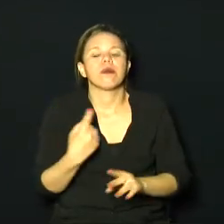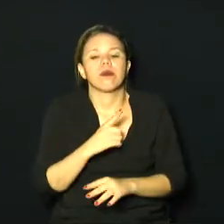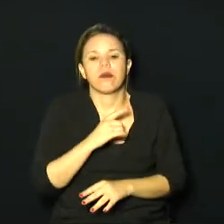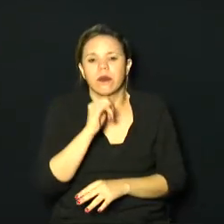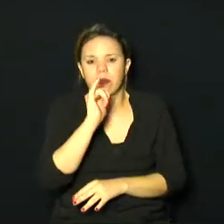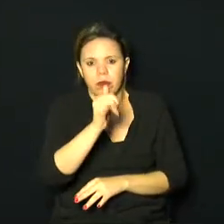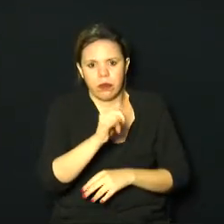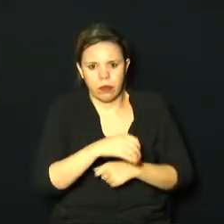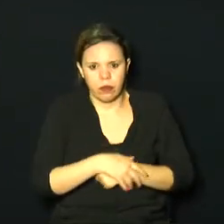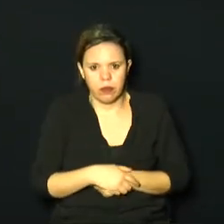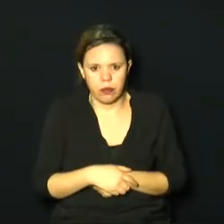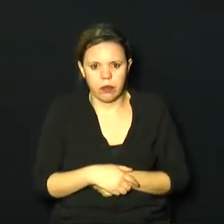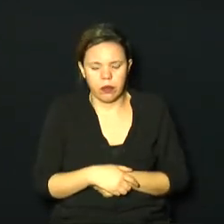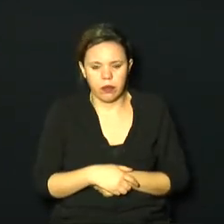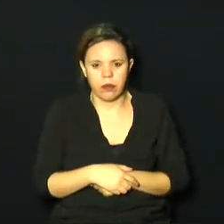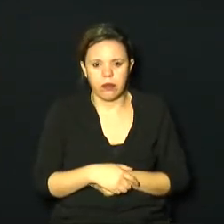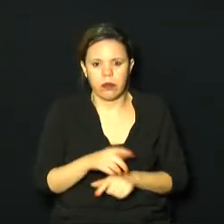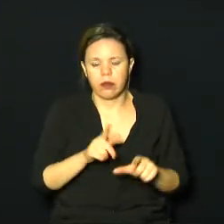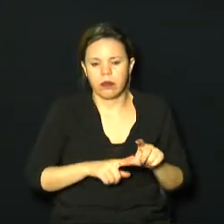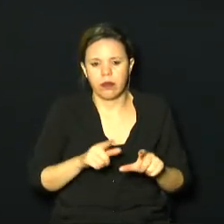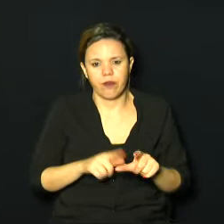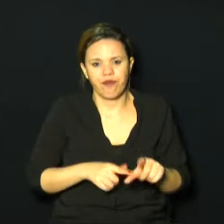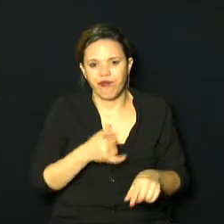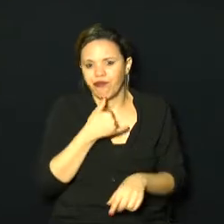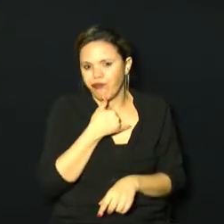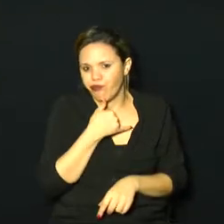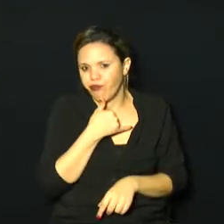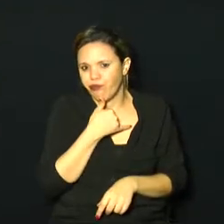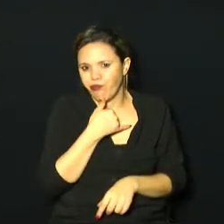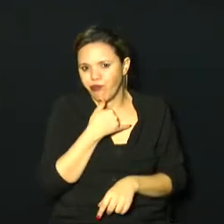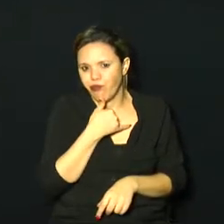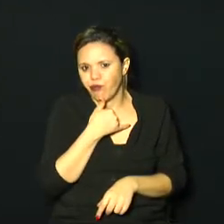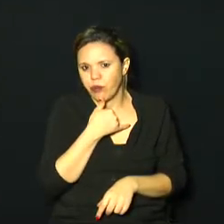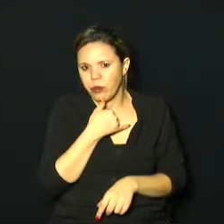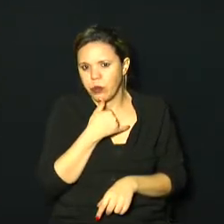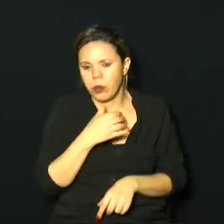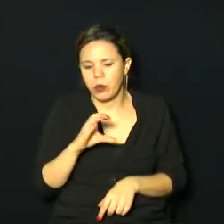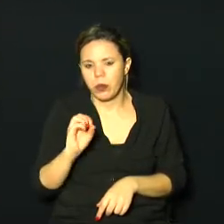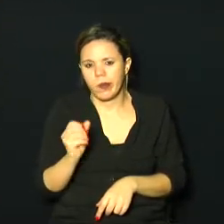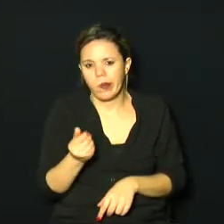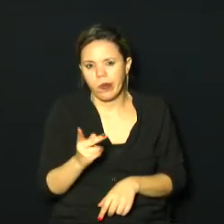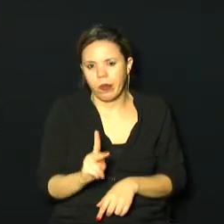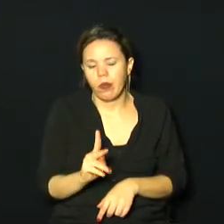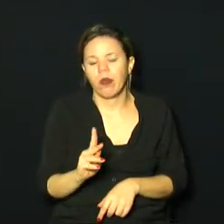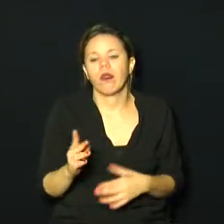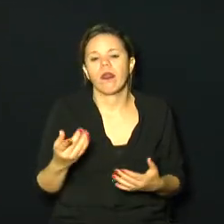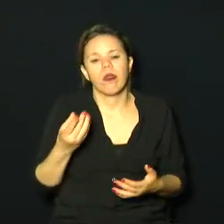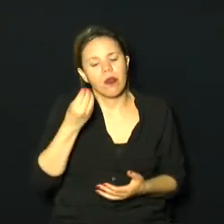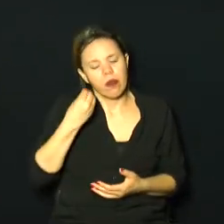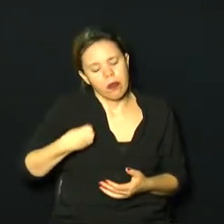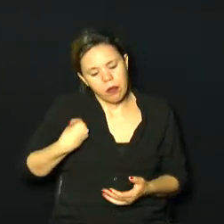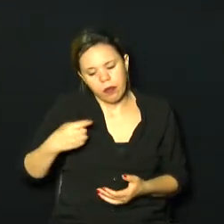dizer, com essas letras, e lamentamos profundamente que a Coab não esteja presente aqui hoje, porque ela pode fazer declaração pública, ela